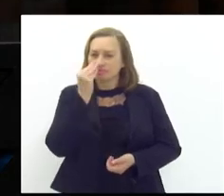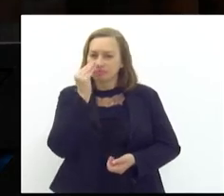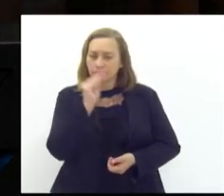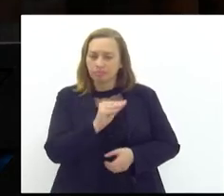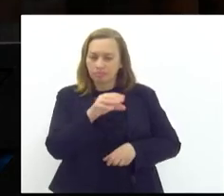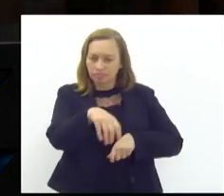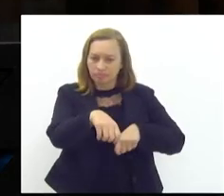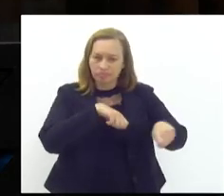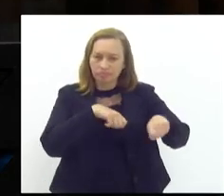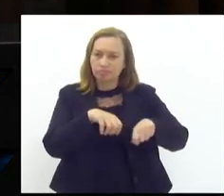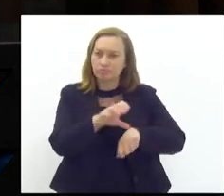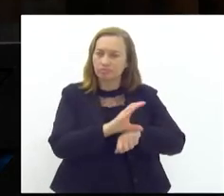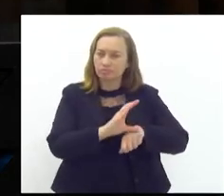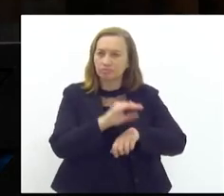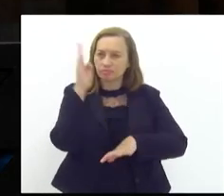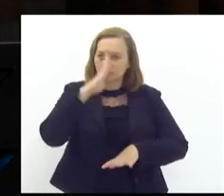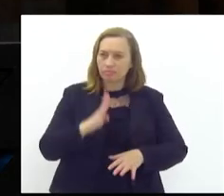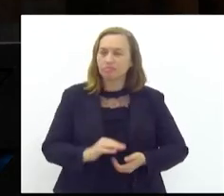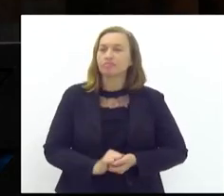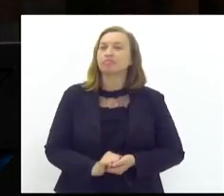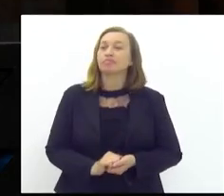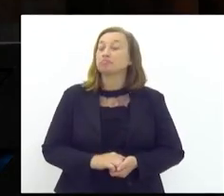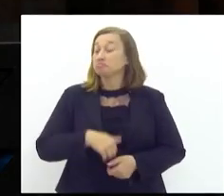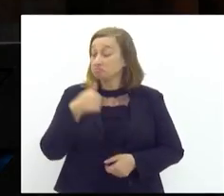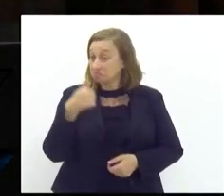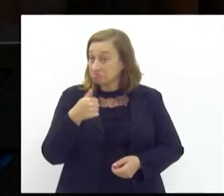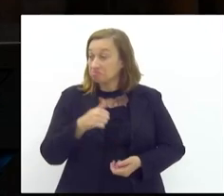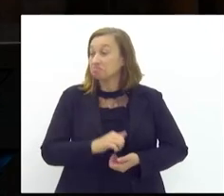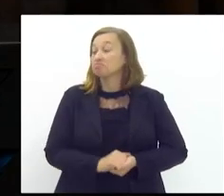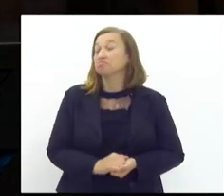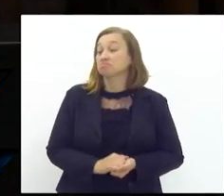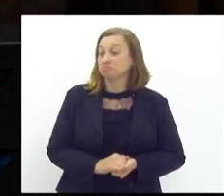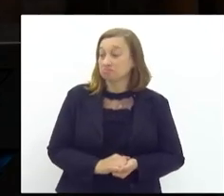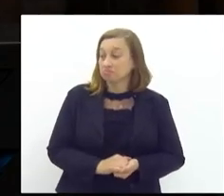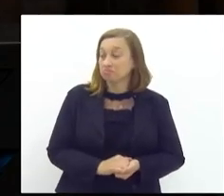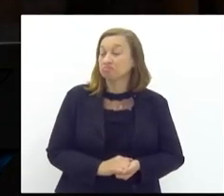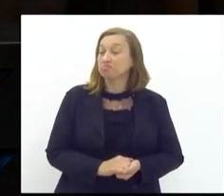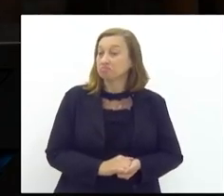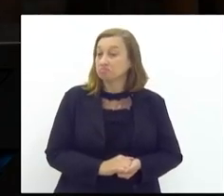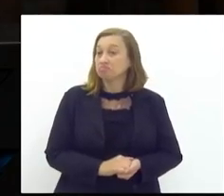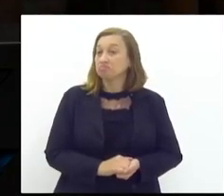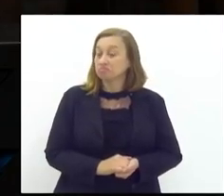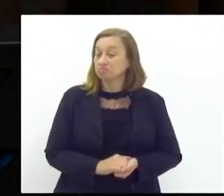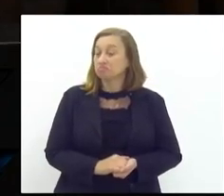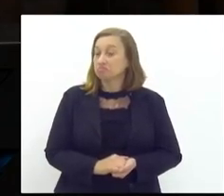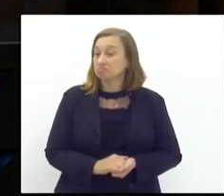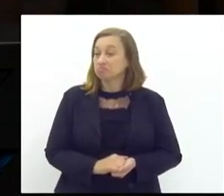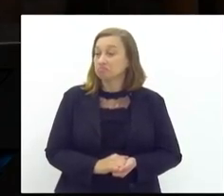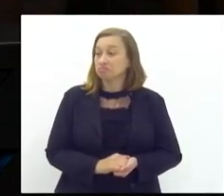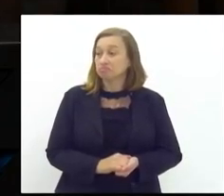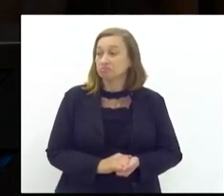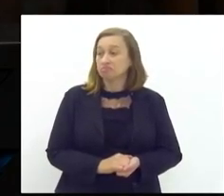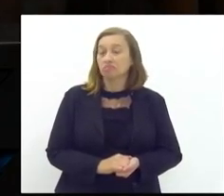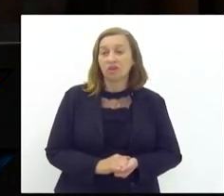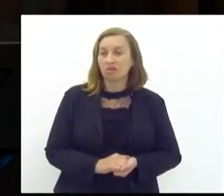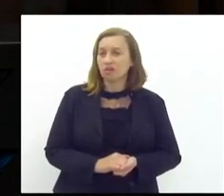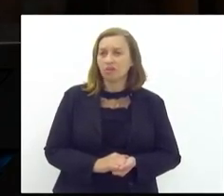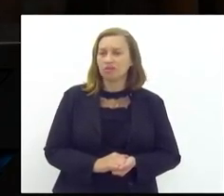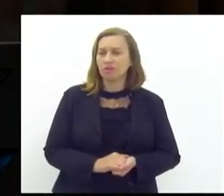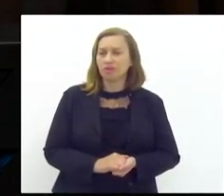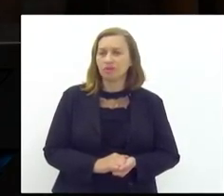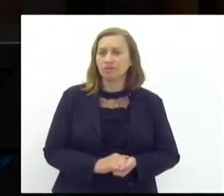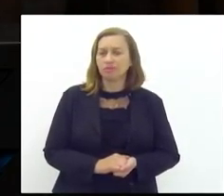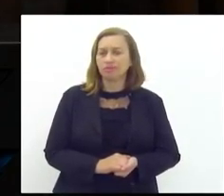com a Constituição Brasileira são os primeiros a prevaricarem nas suas ações e aí